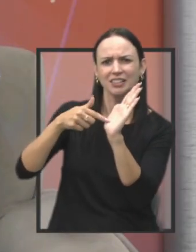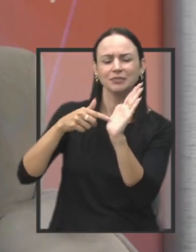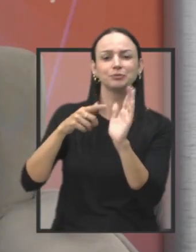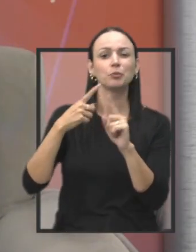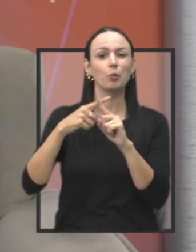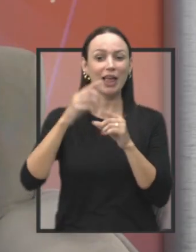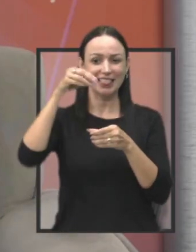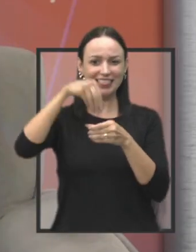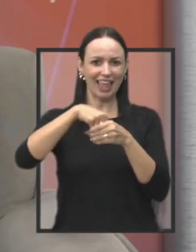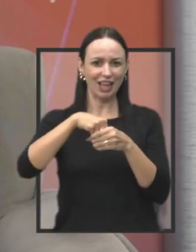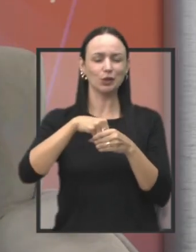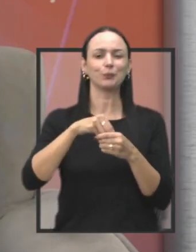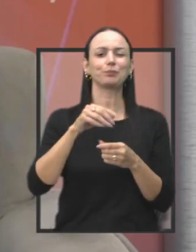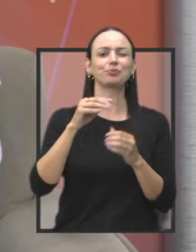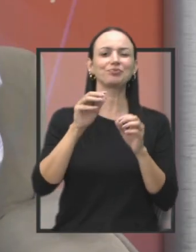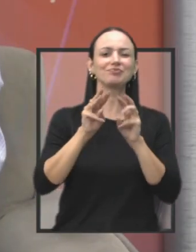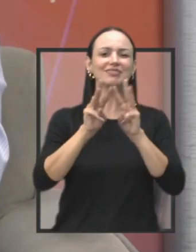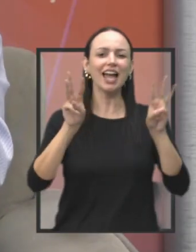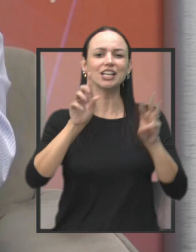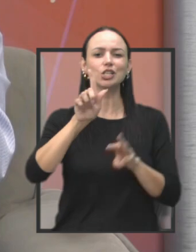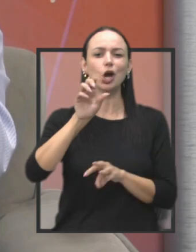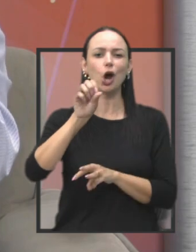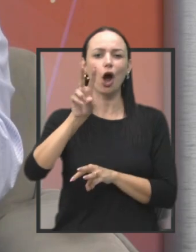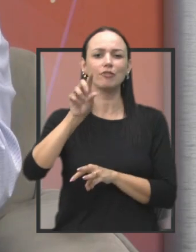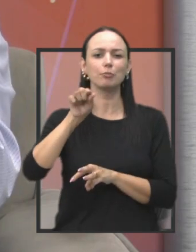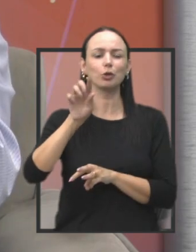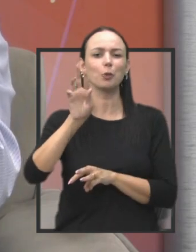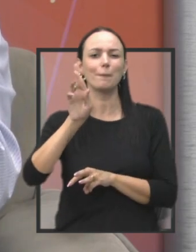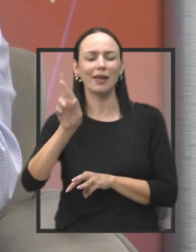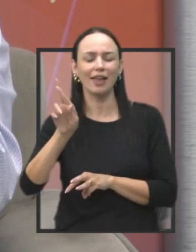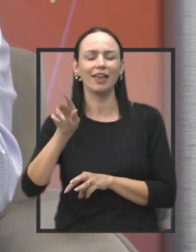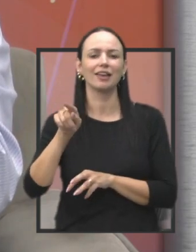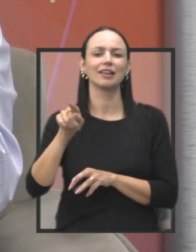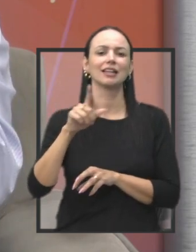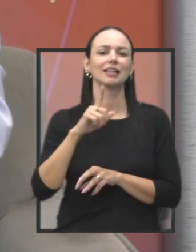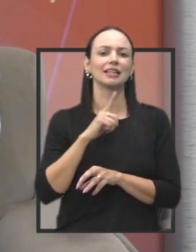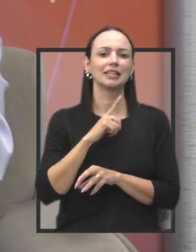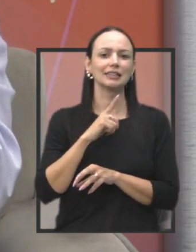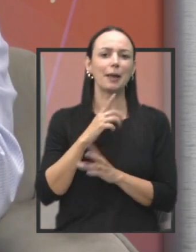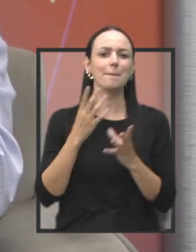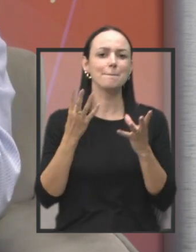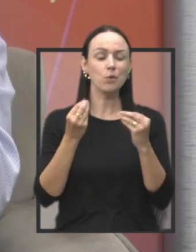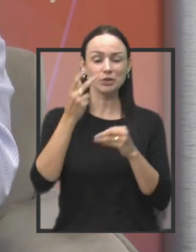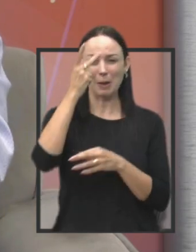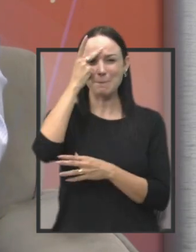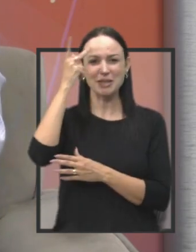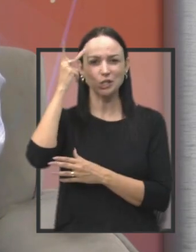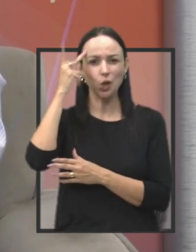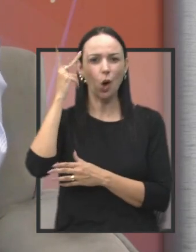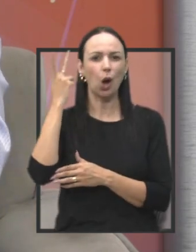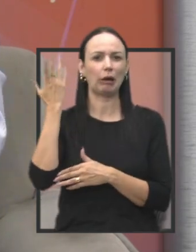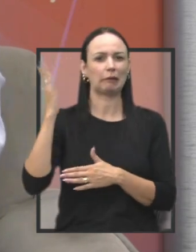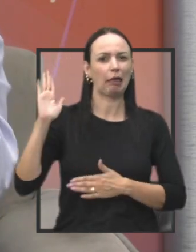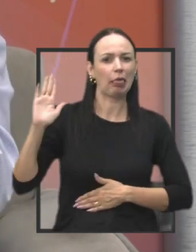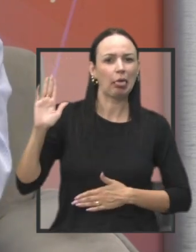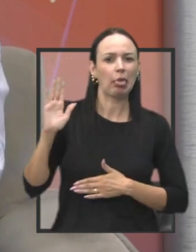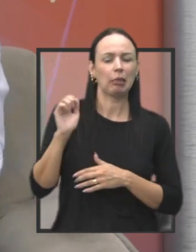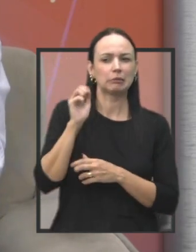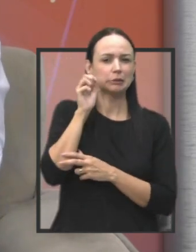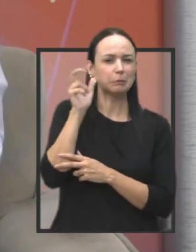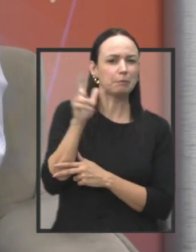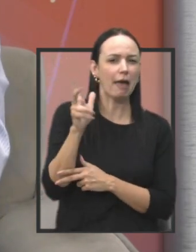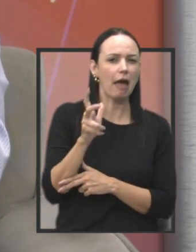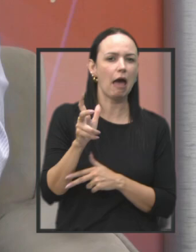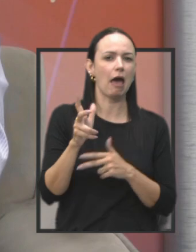do Gov.br que a gente trouxe esse assunto, tem muitos espertalhões, muitos